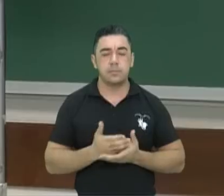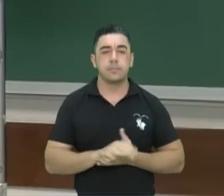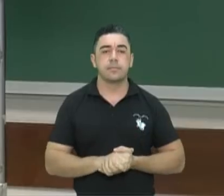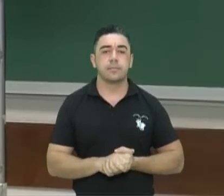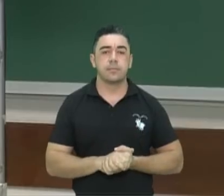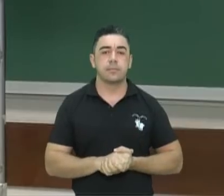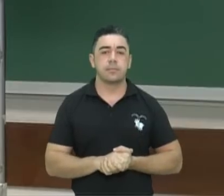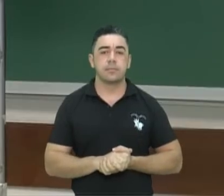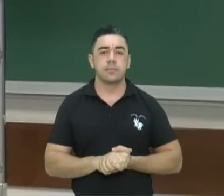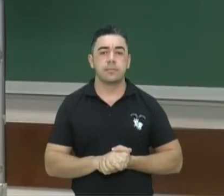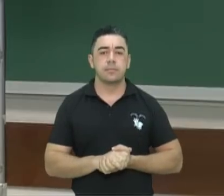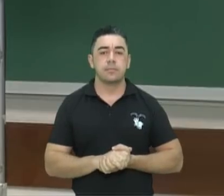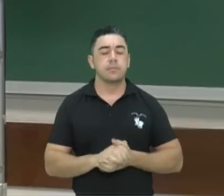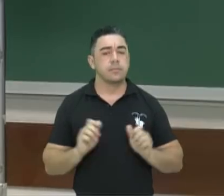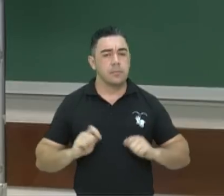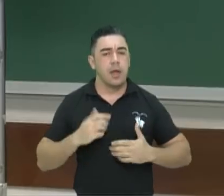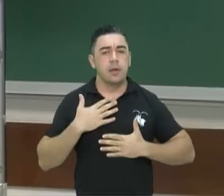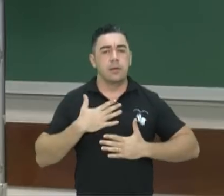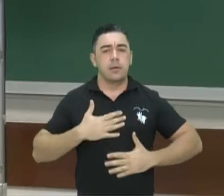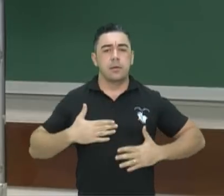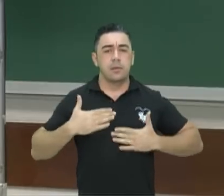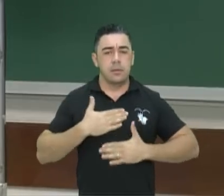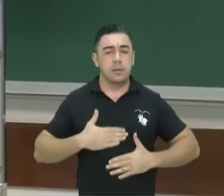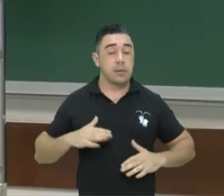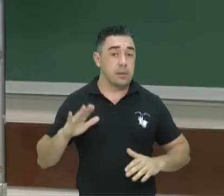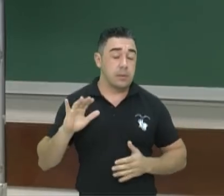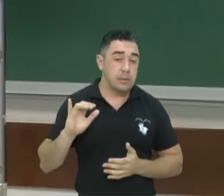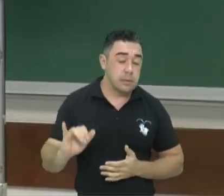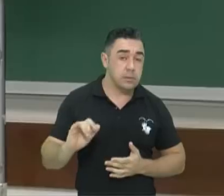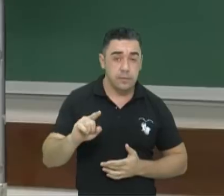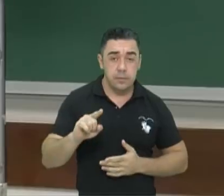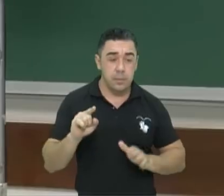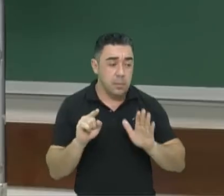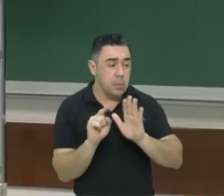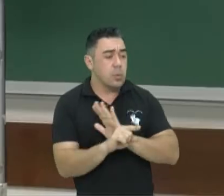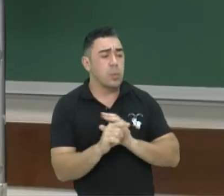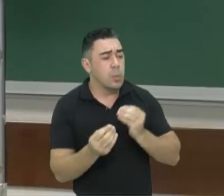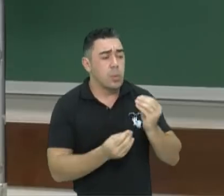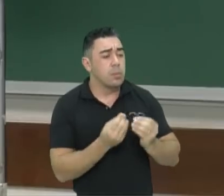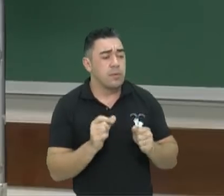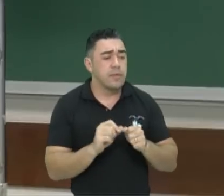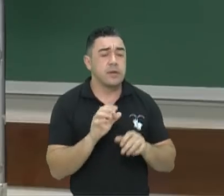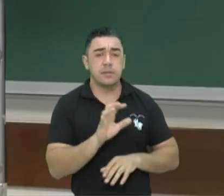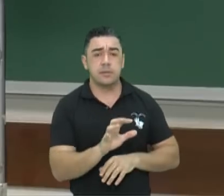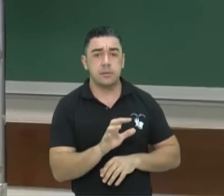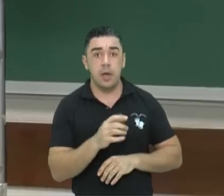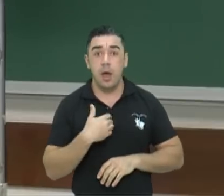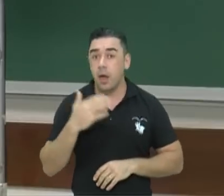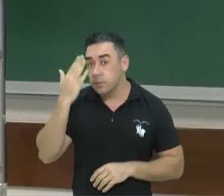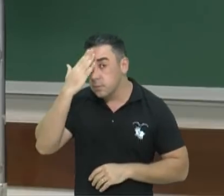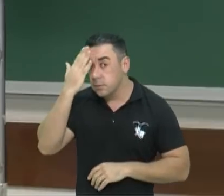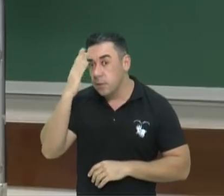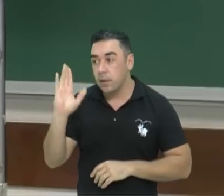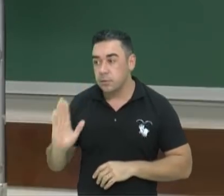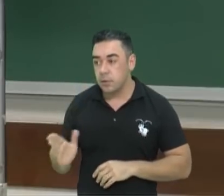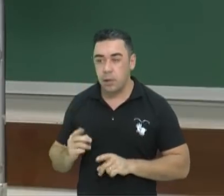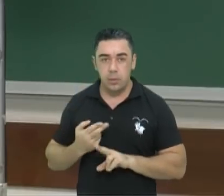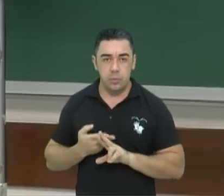né? E eu acho que isso dá uma satisfação, porque se de repente alguém perguntar, como é que faz isso? Eu sei, eu